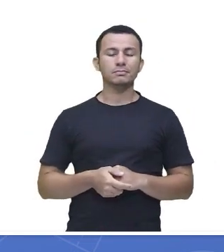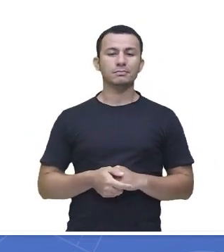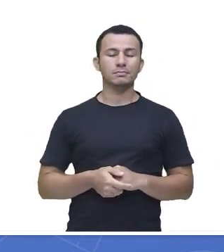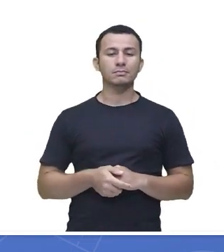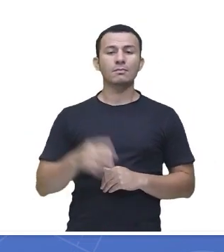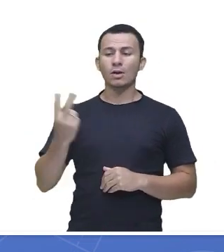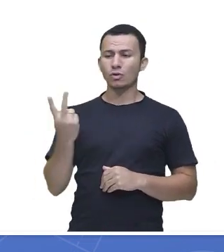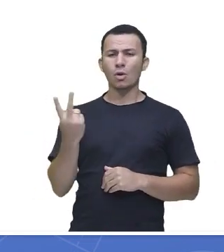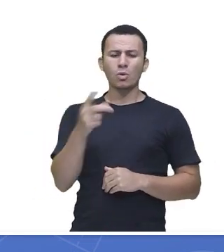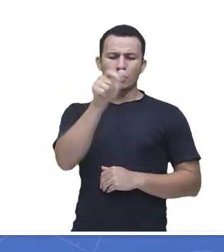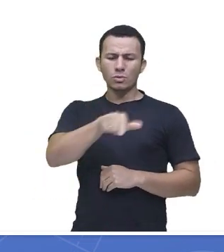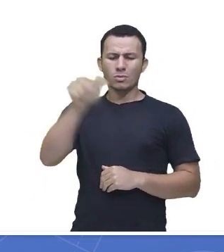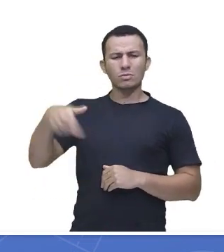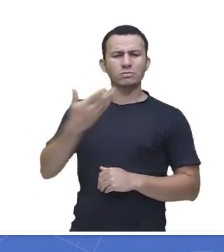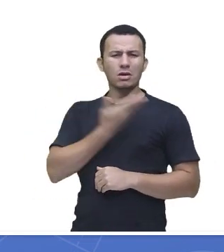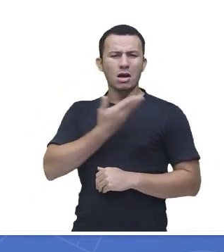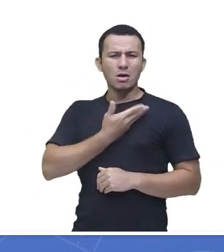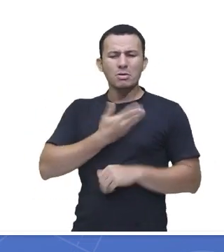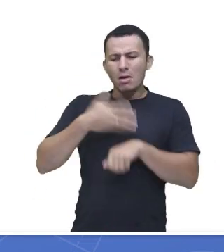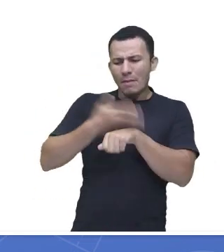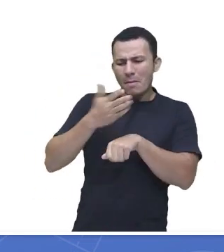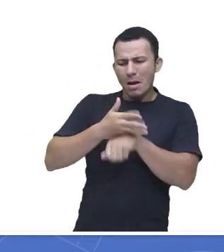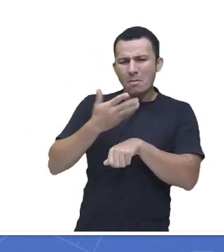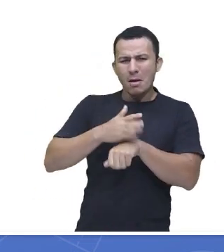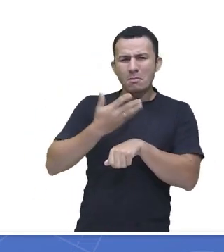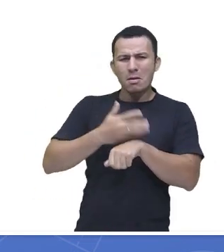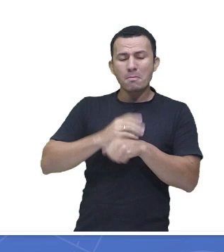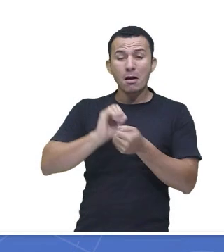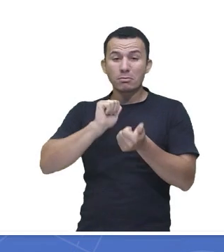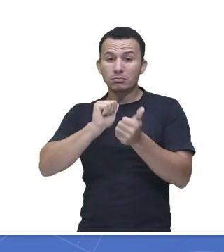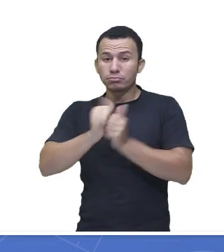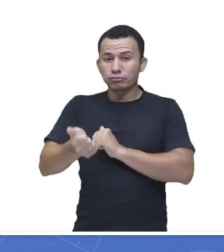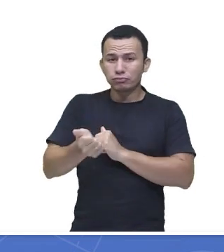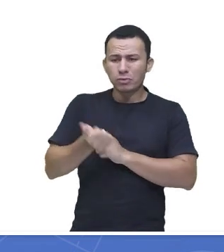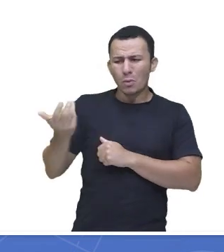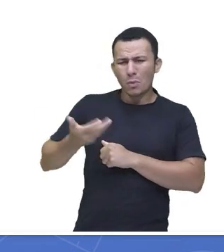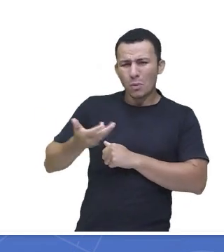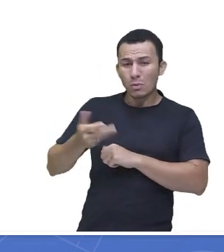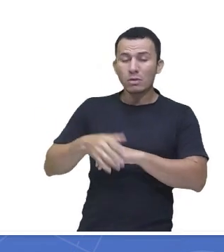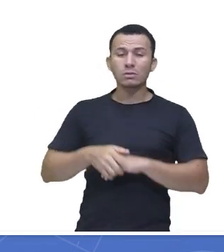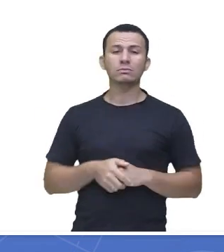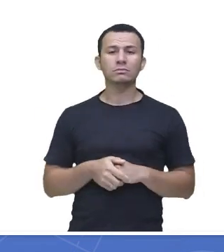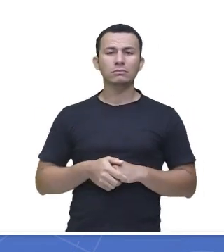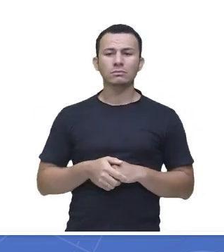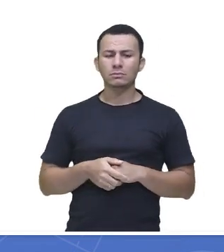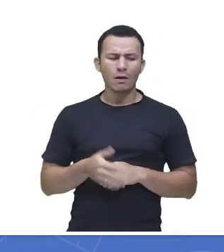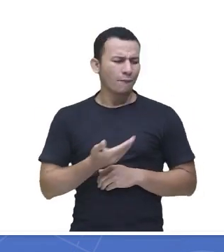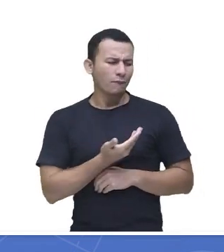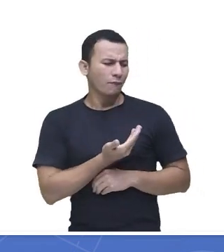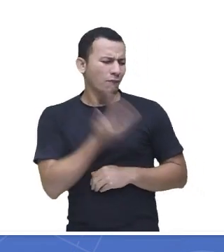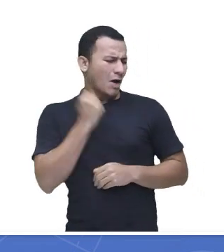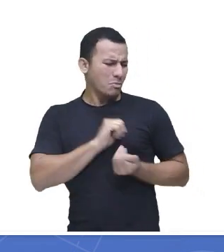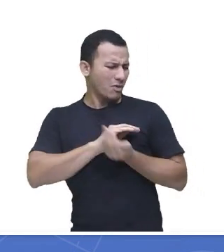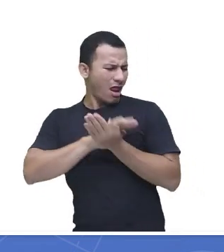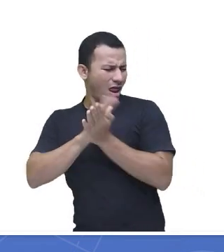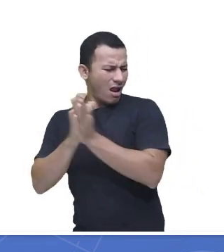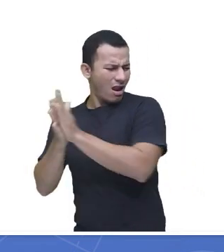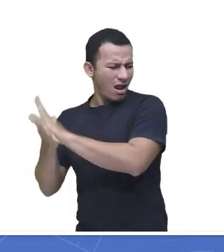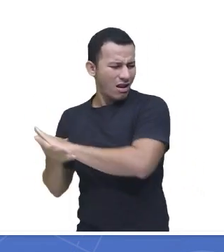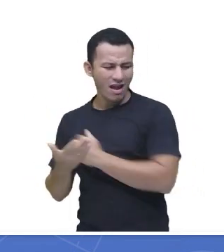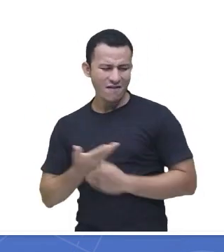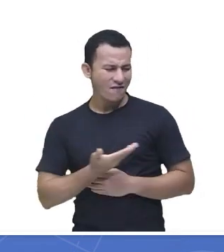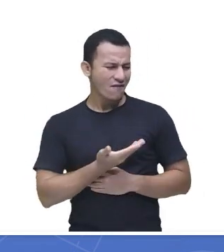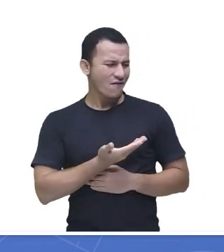2 amigos em preparação para uma prova de velocidade conversam. Vamos massacrá-los? Vamos.